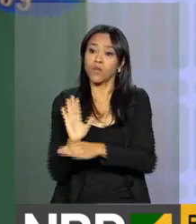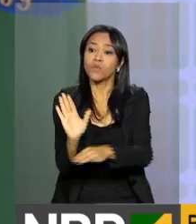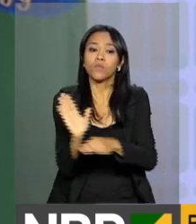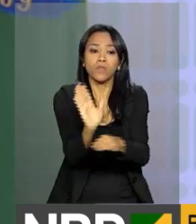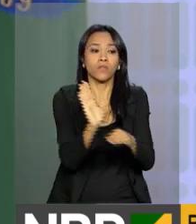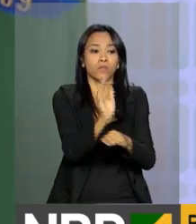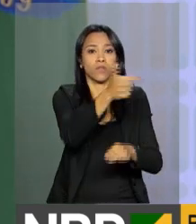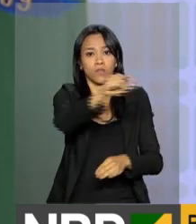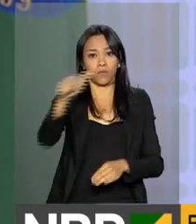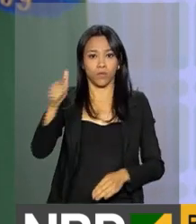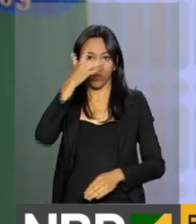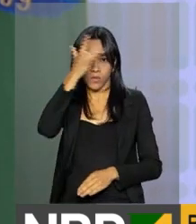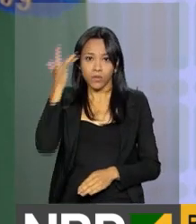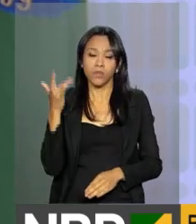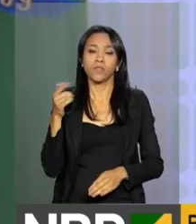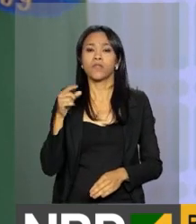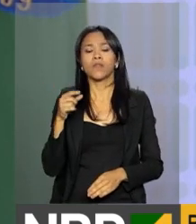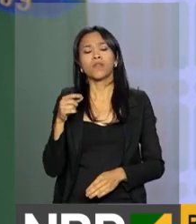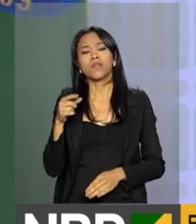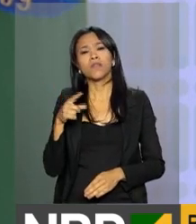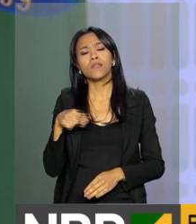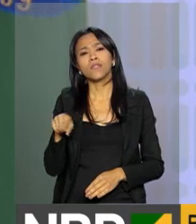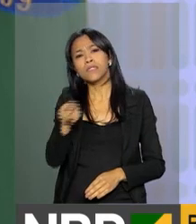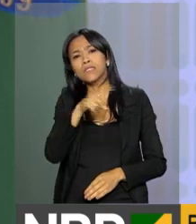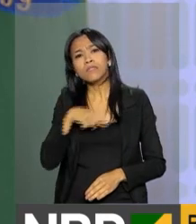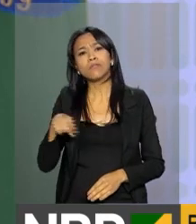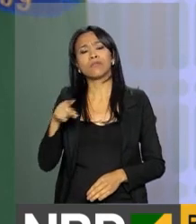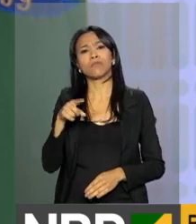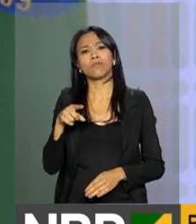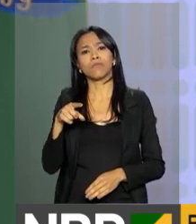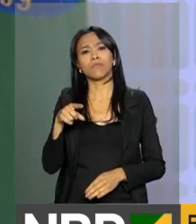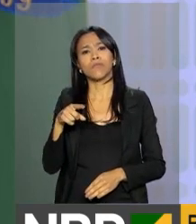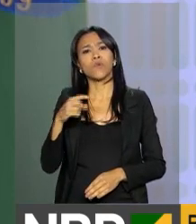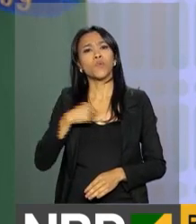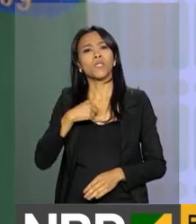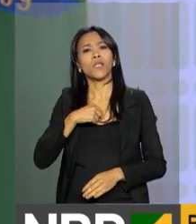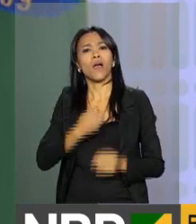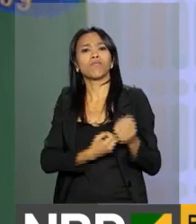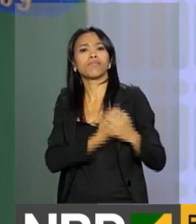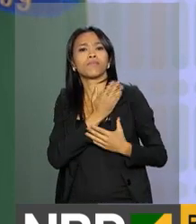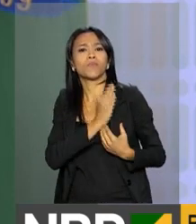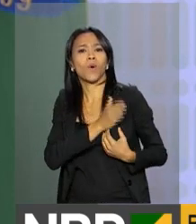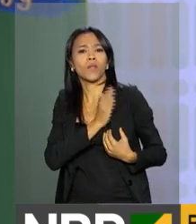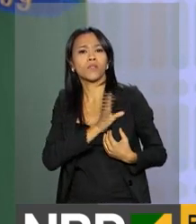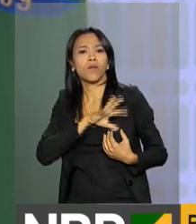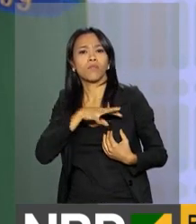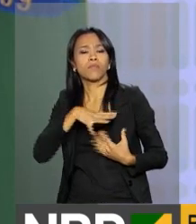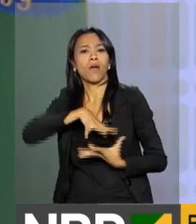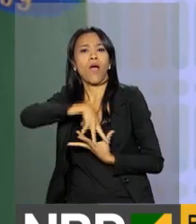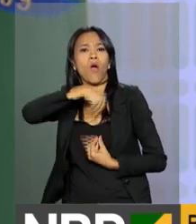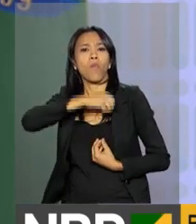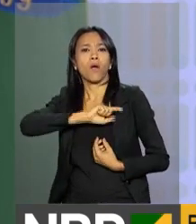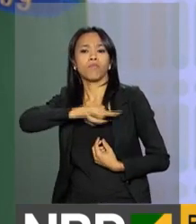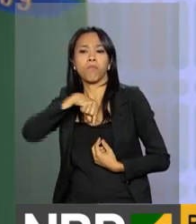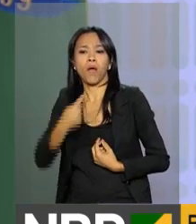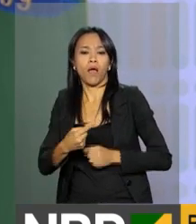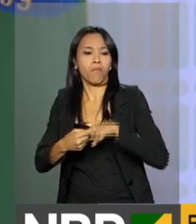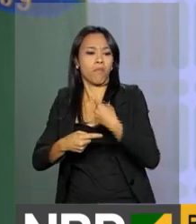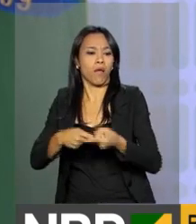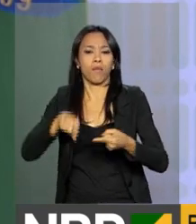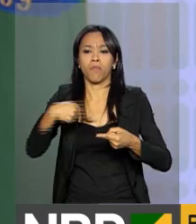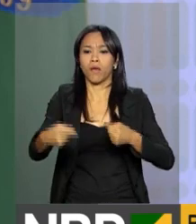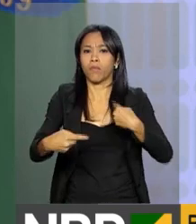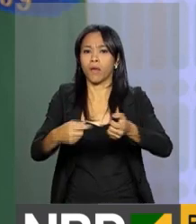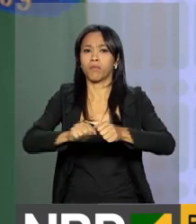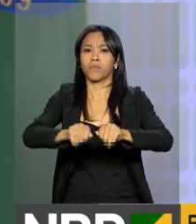verdade fazem com que as pessoas façam reproduzir o que vai no seu coração, o que vai na sua alma. E quem é capaz